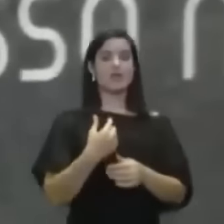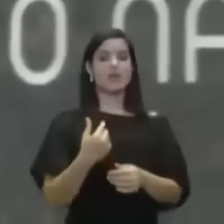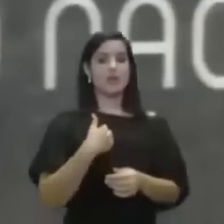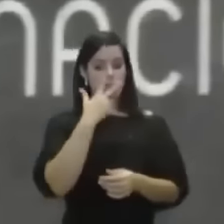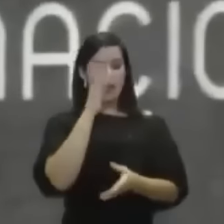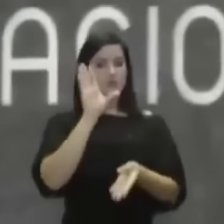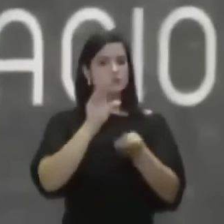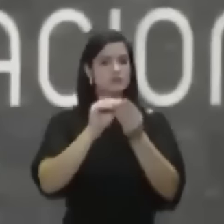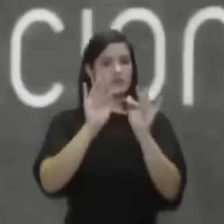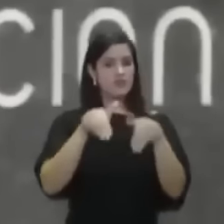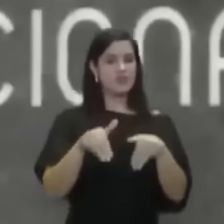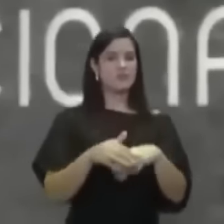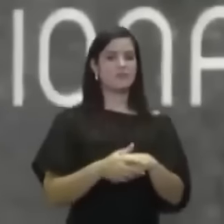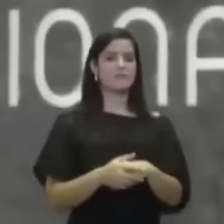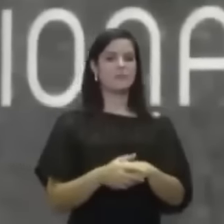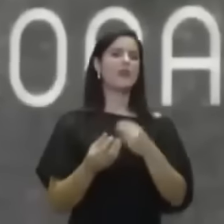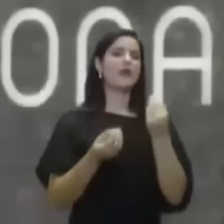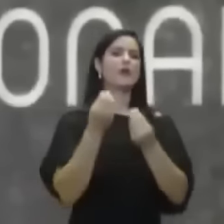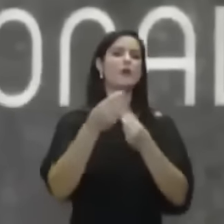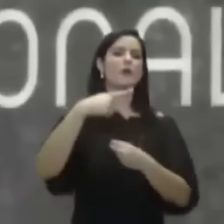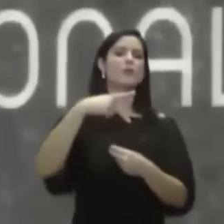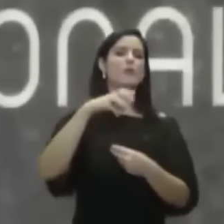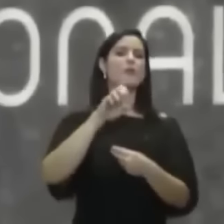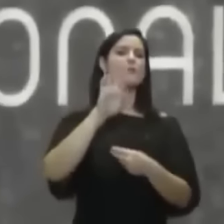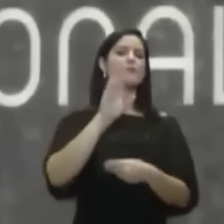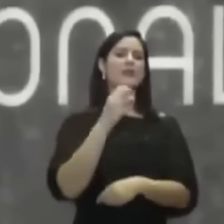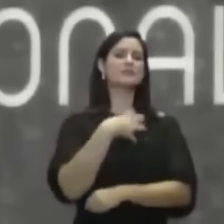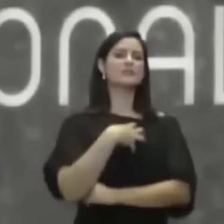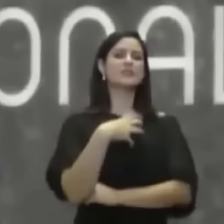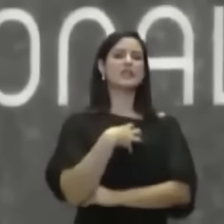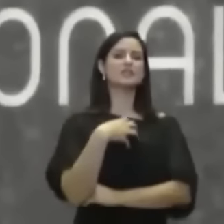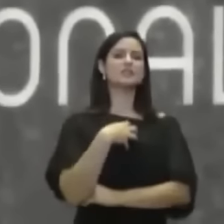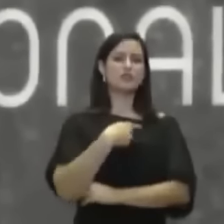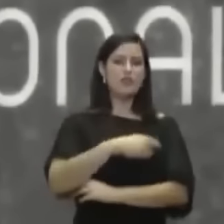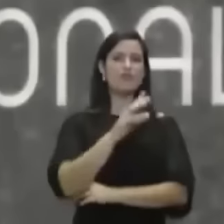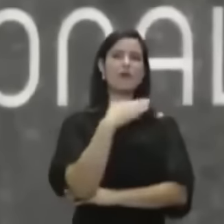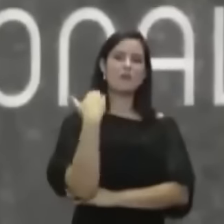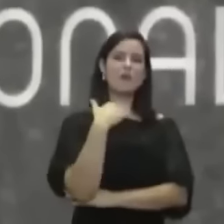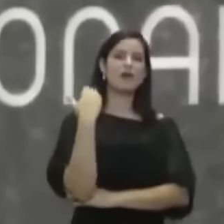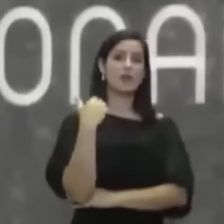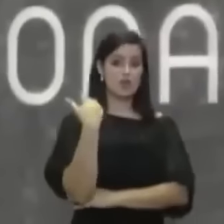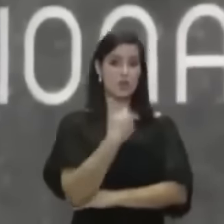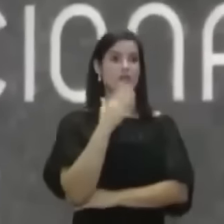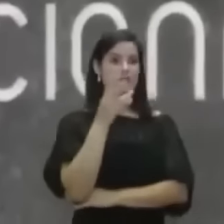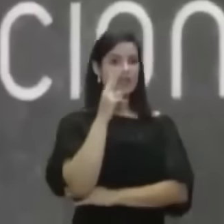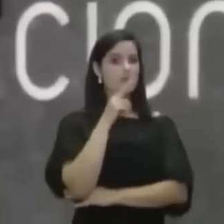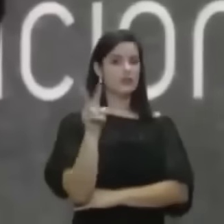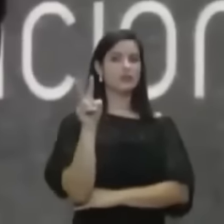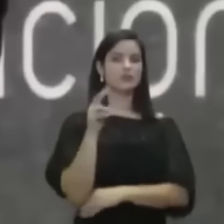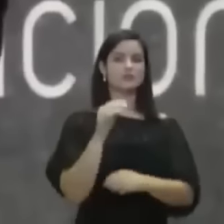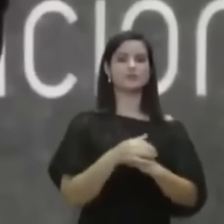assunto: como é que Pedro se sentiu no corredor da morte? Você e eu já assistimos cenas